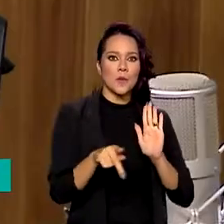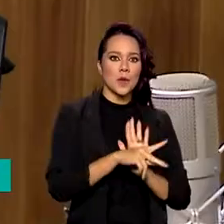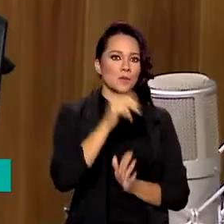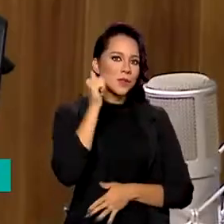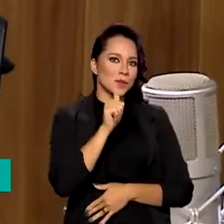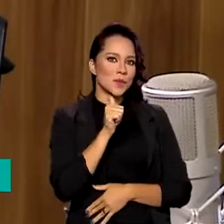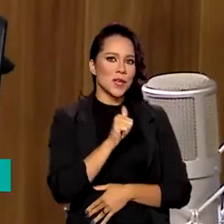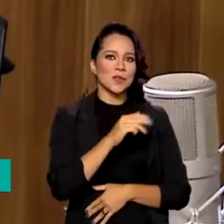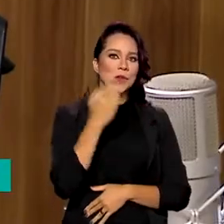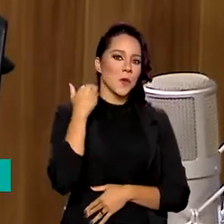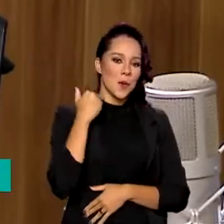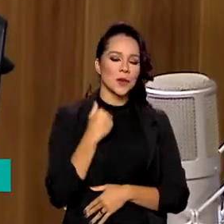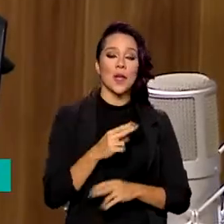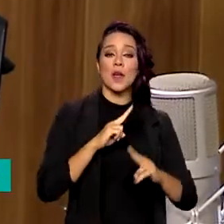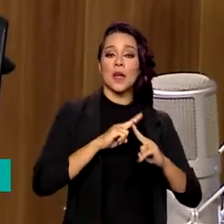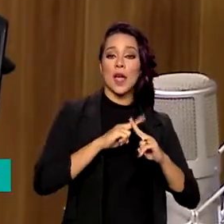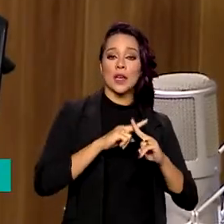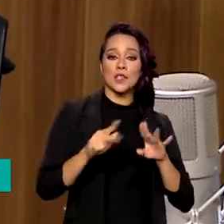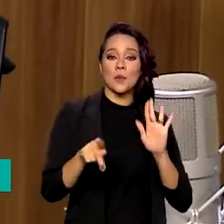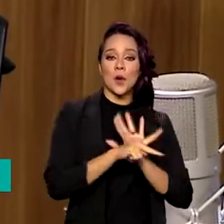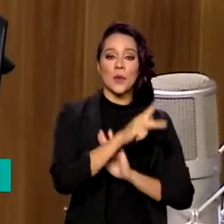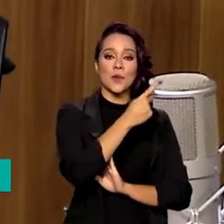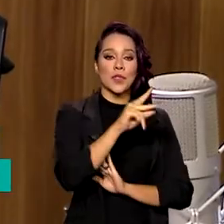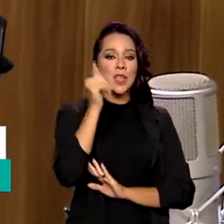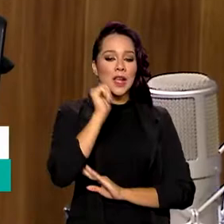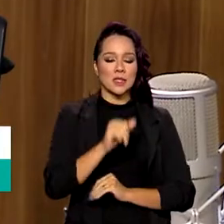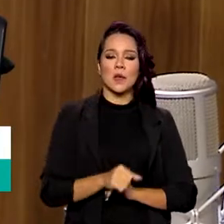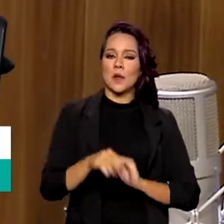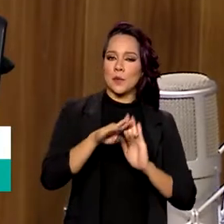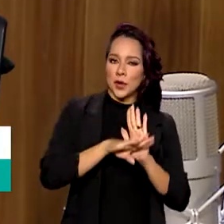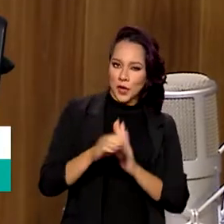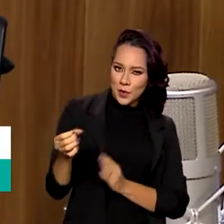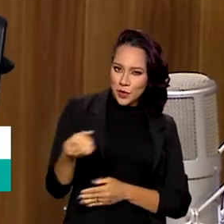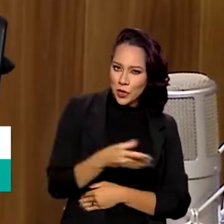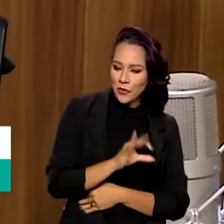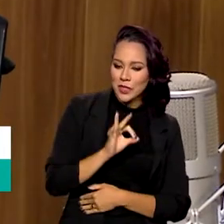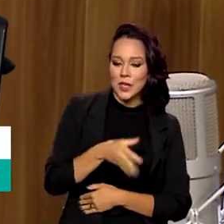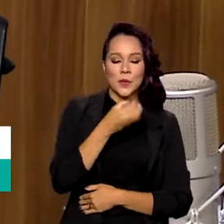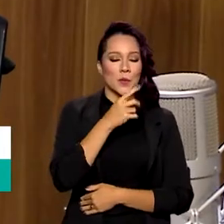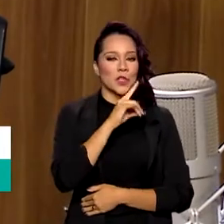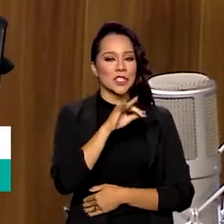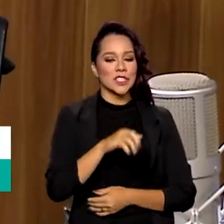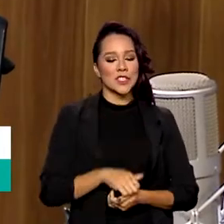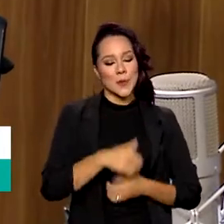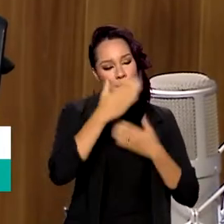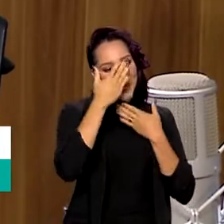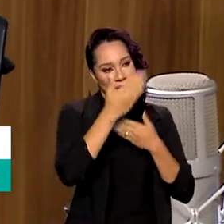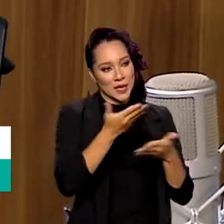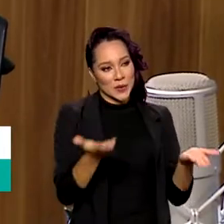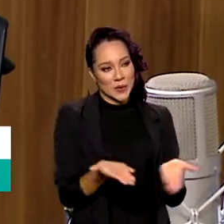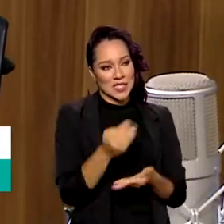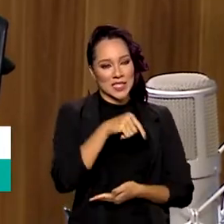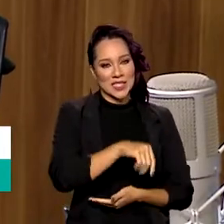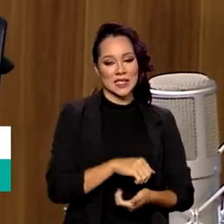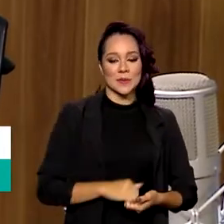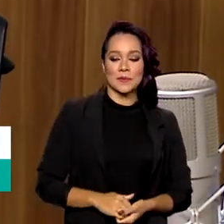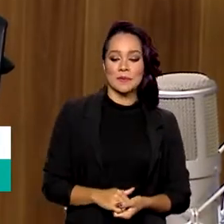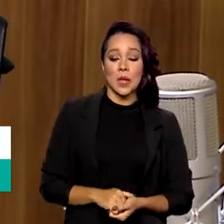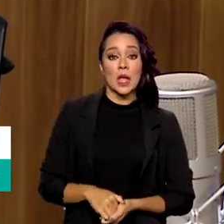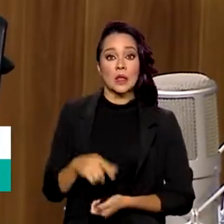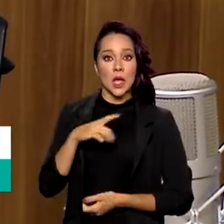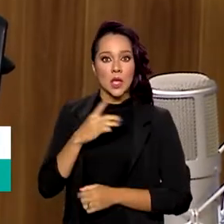mulheres que o banco tem é o caixa para elas programa novo Thaís Bom dia e obrigada pela sua participação